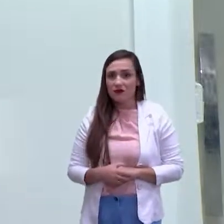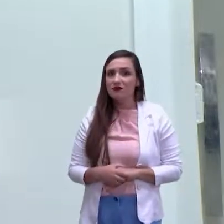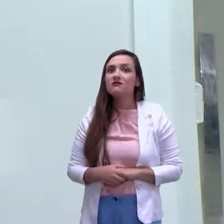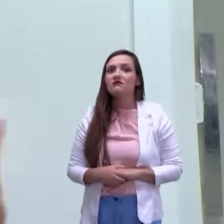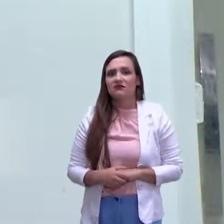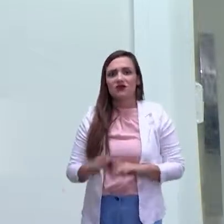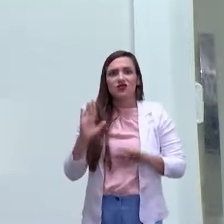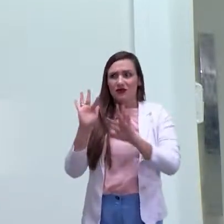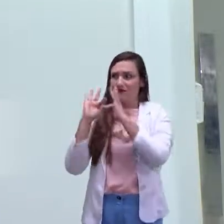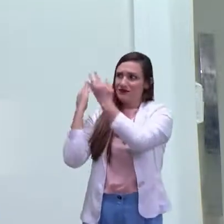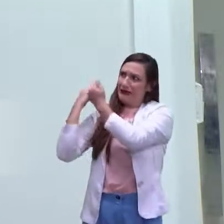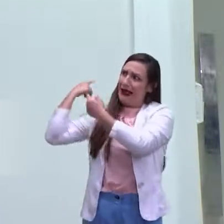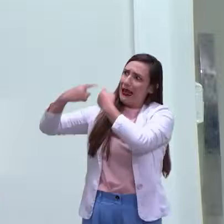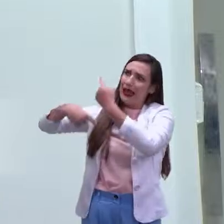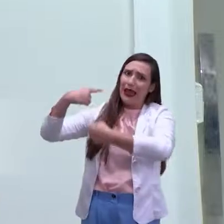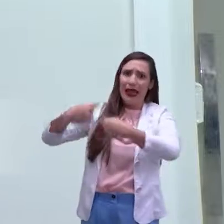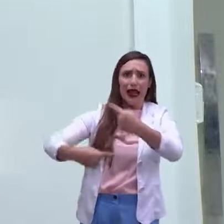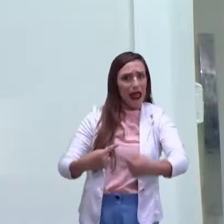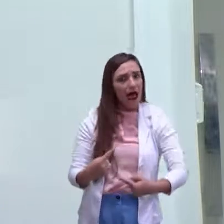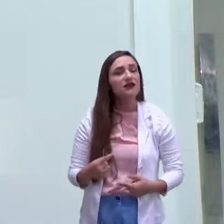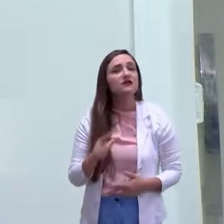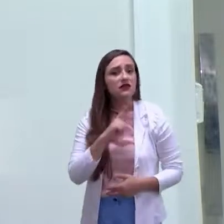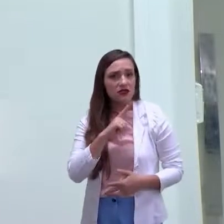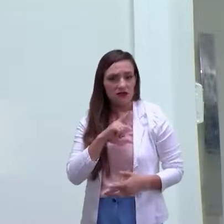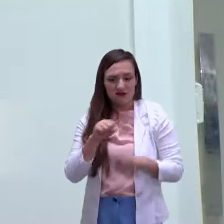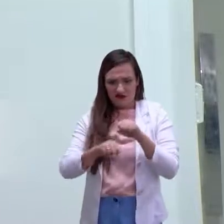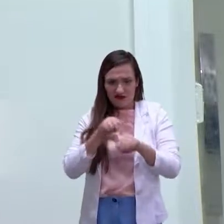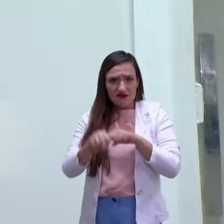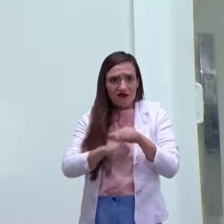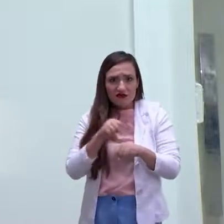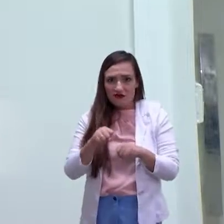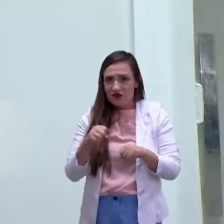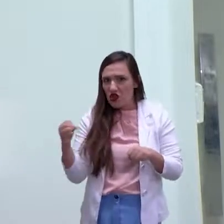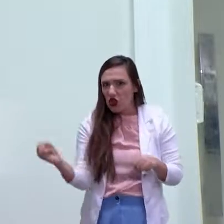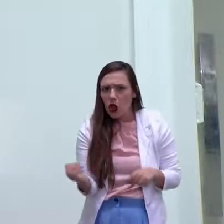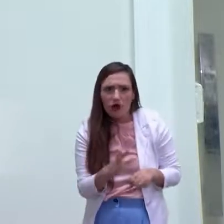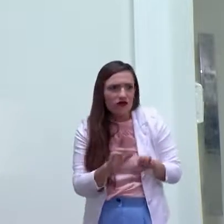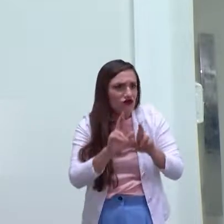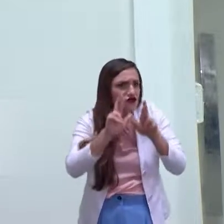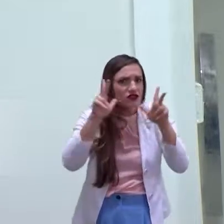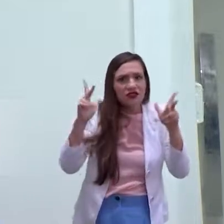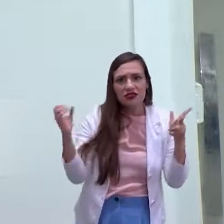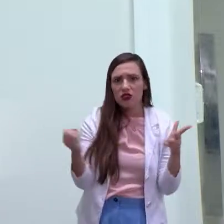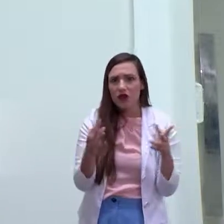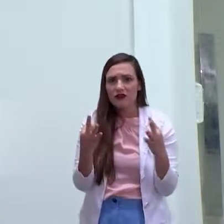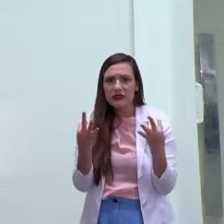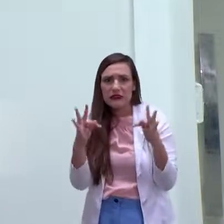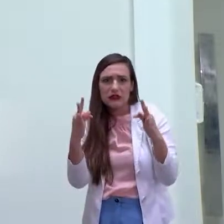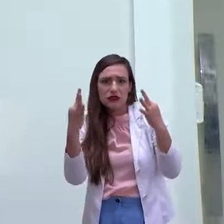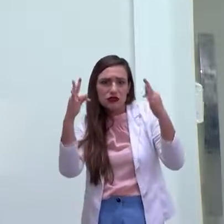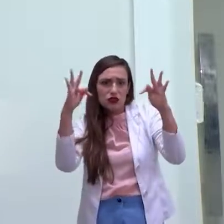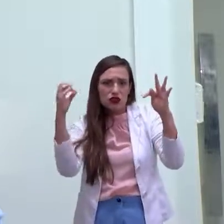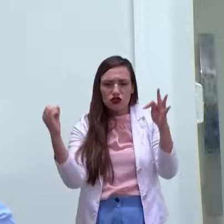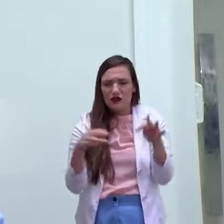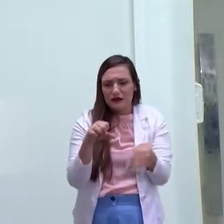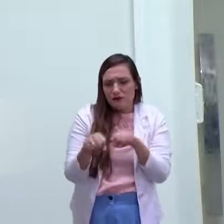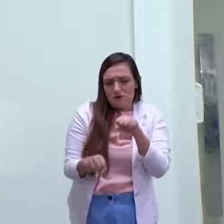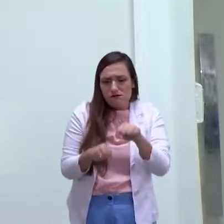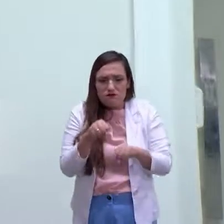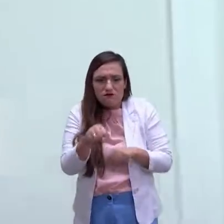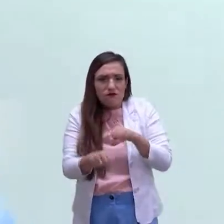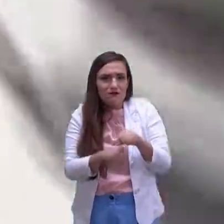né, por tantas gerações. O ciclismo repaginou com as novas tecnologias, com as